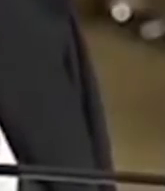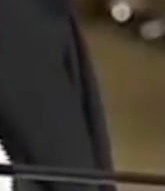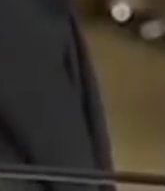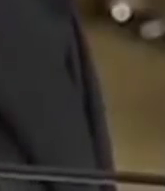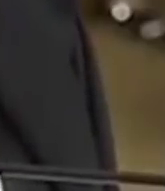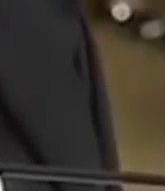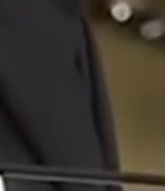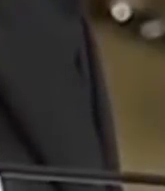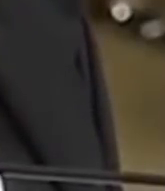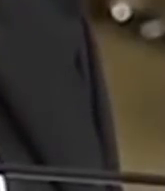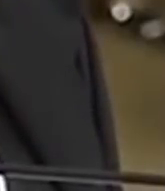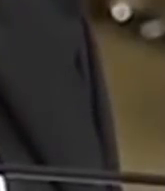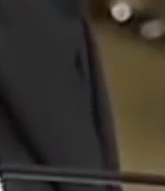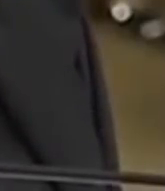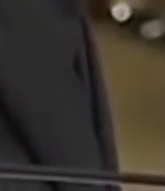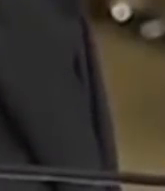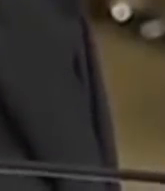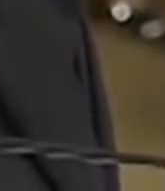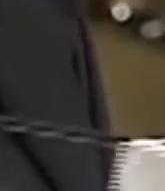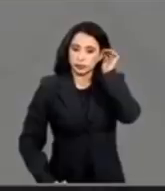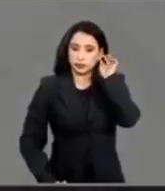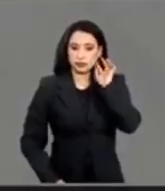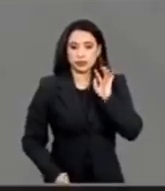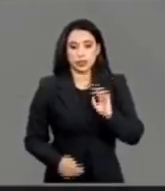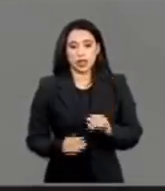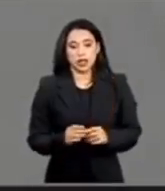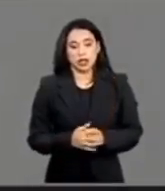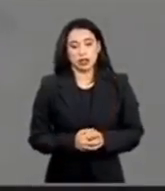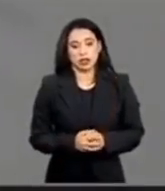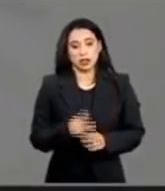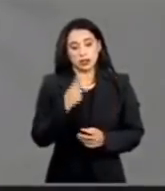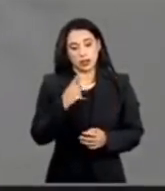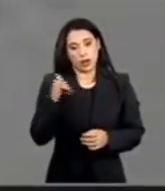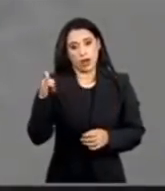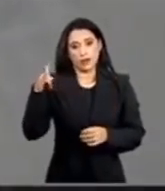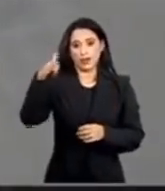nunca ocorreria, né? Mas a questão do avião,